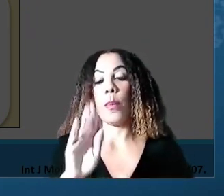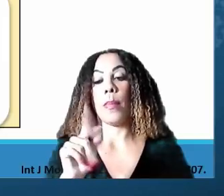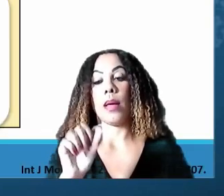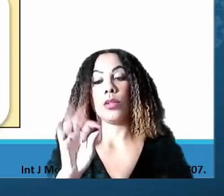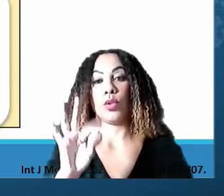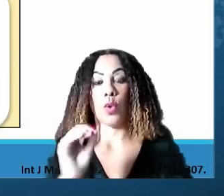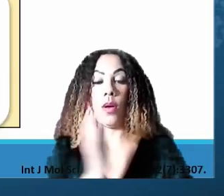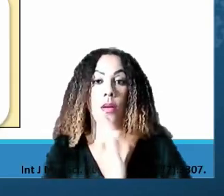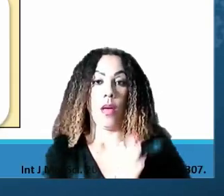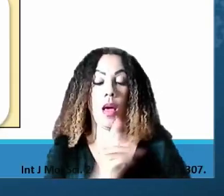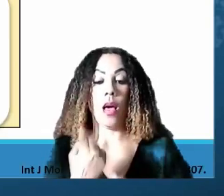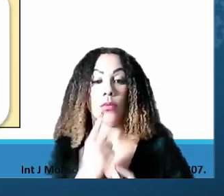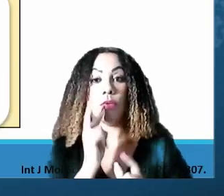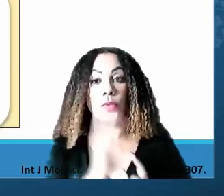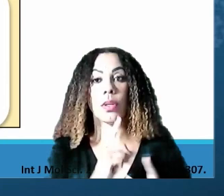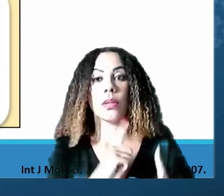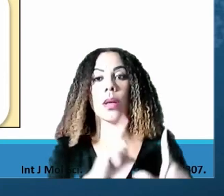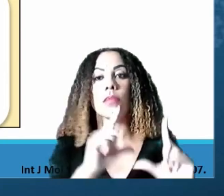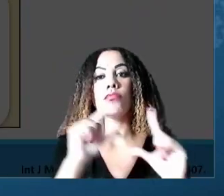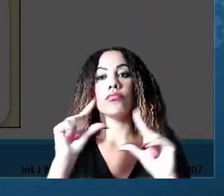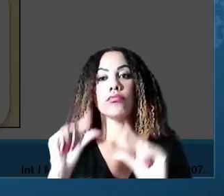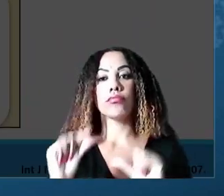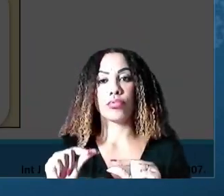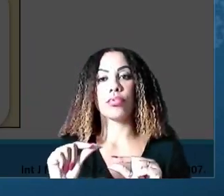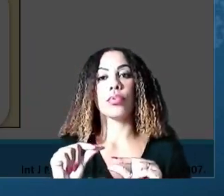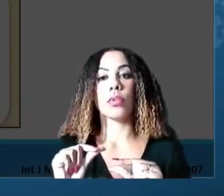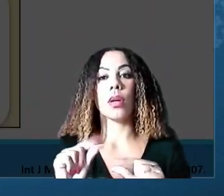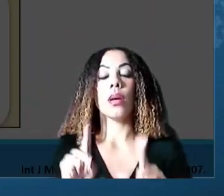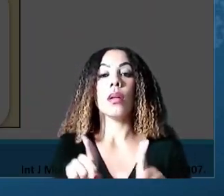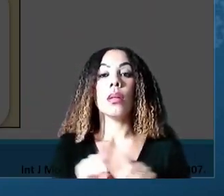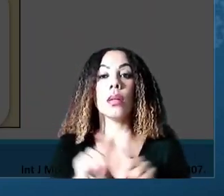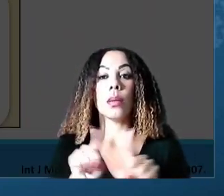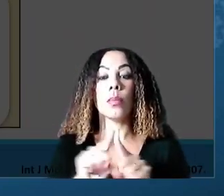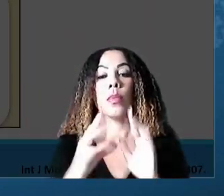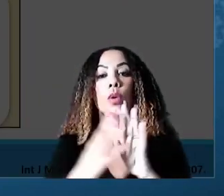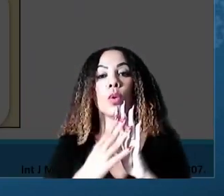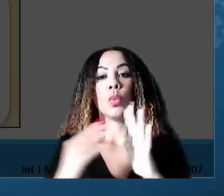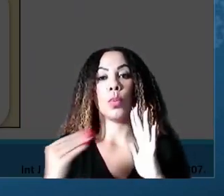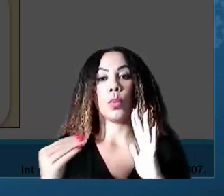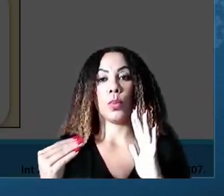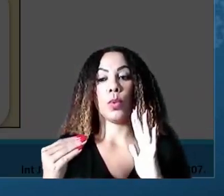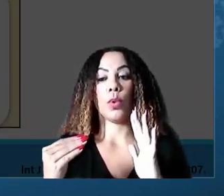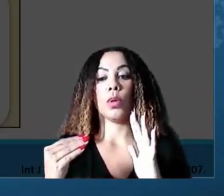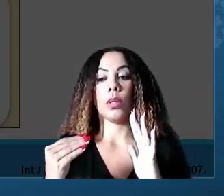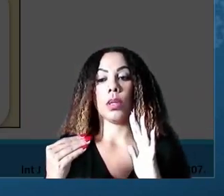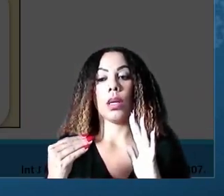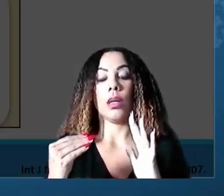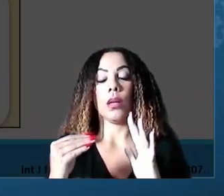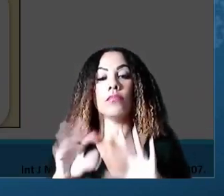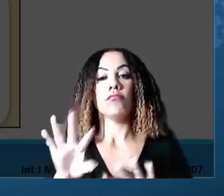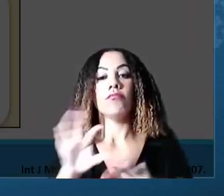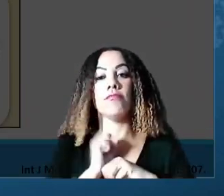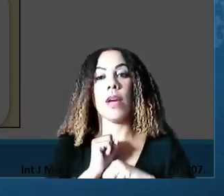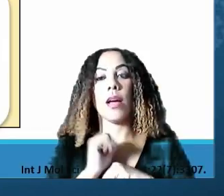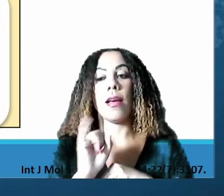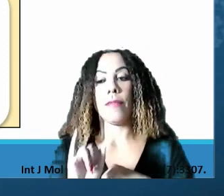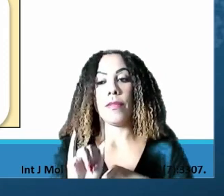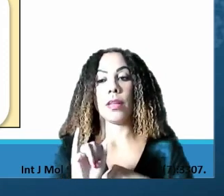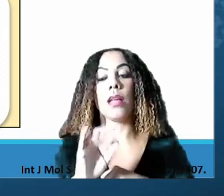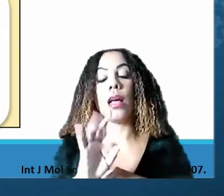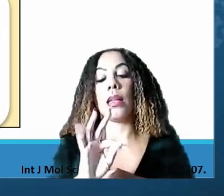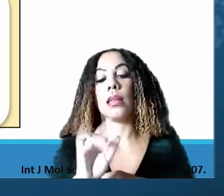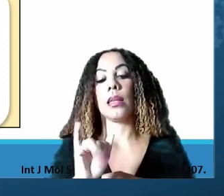via a redução da fibrose, como também no modelo de infecção com Trypanosoma